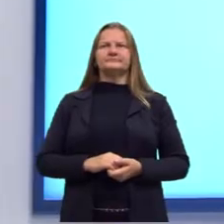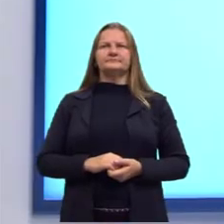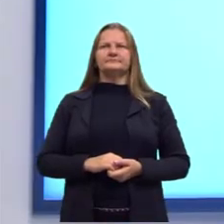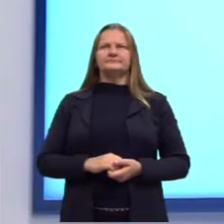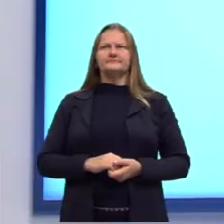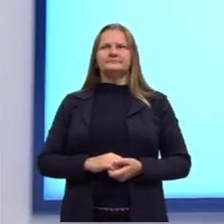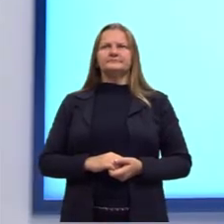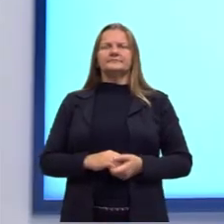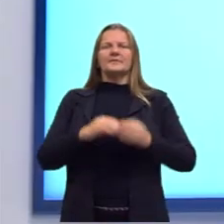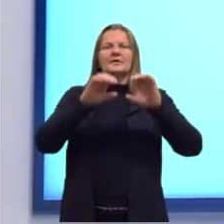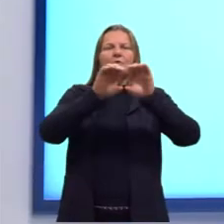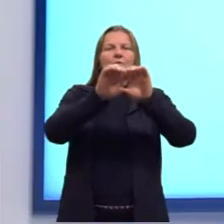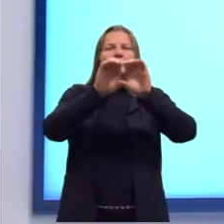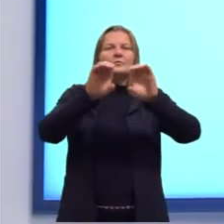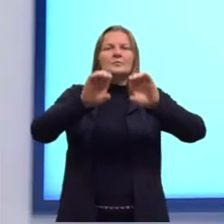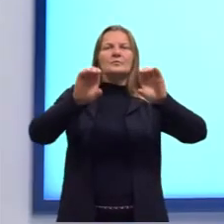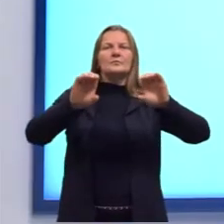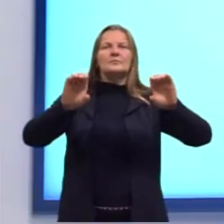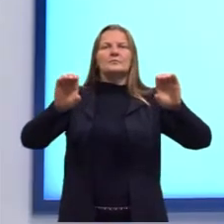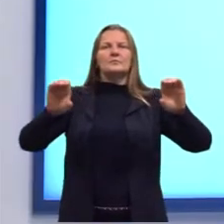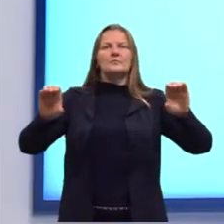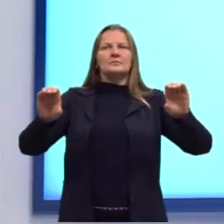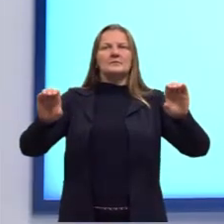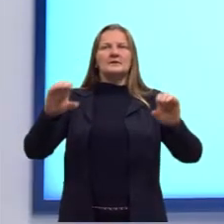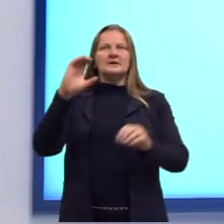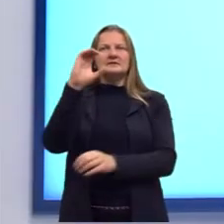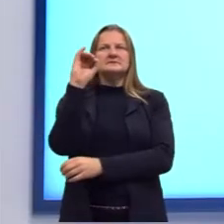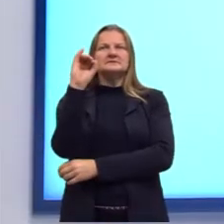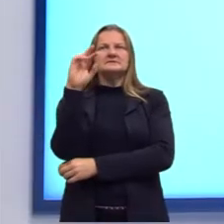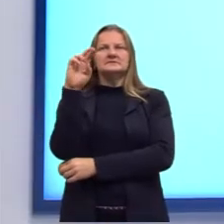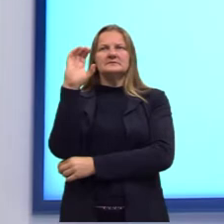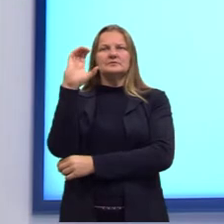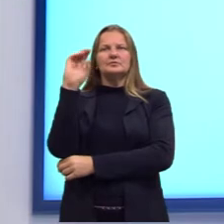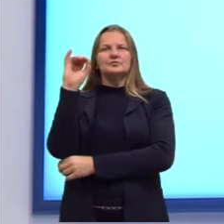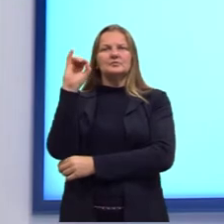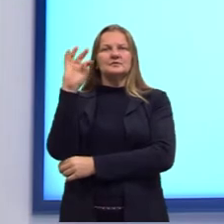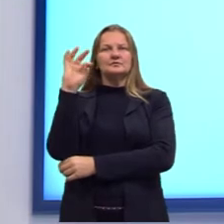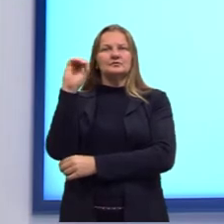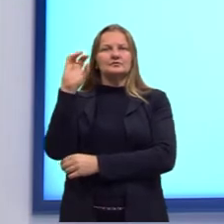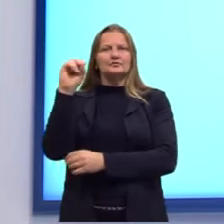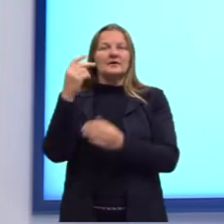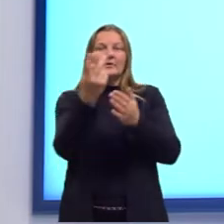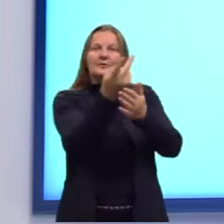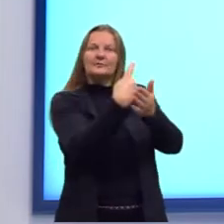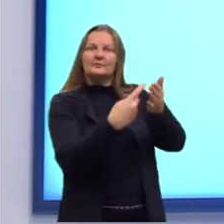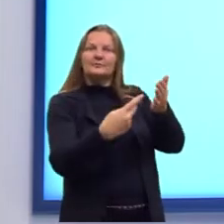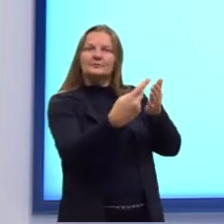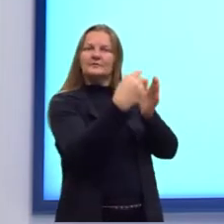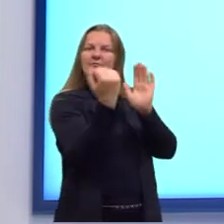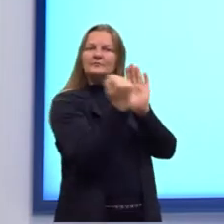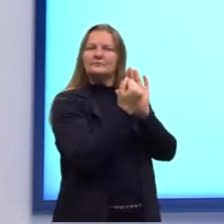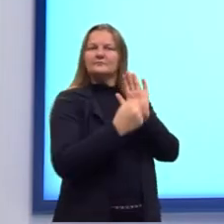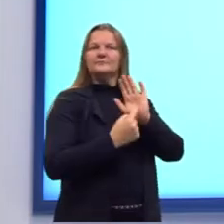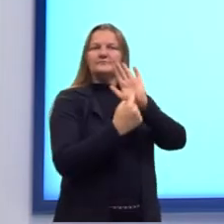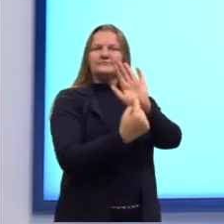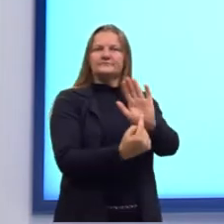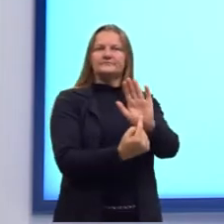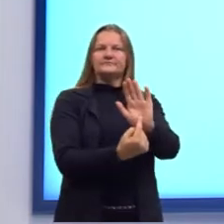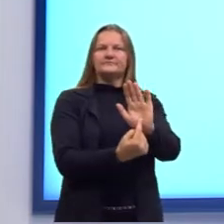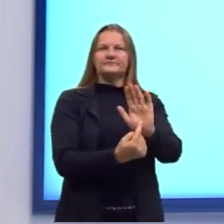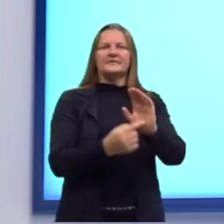então circuitos elétricos entram Então os desenhos né mas complicado mas a gente vai